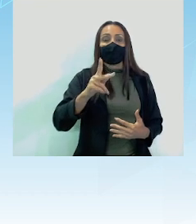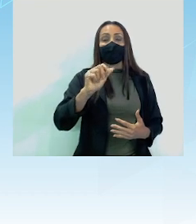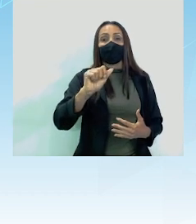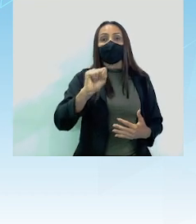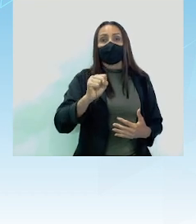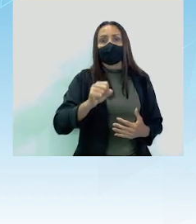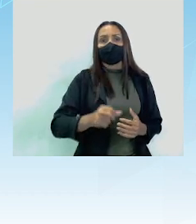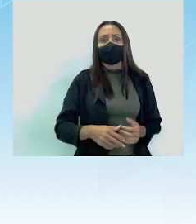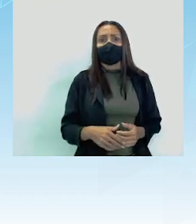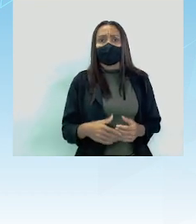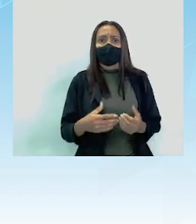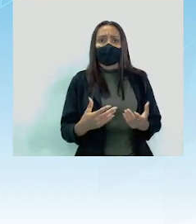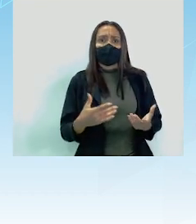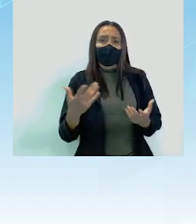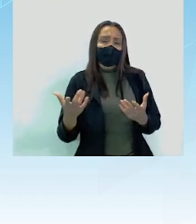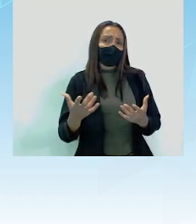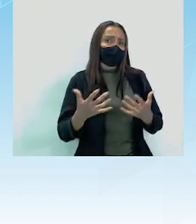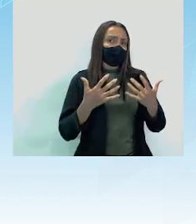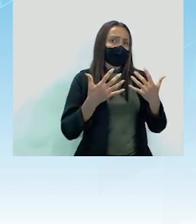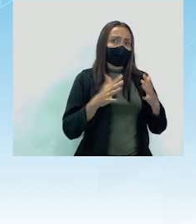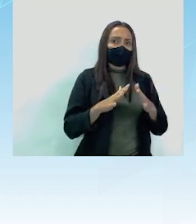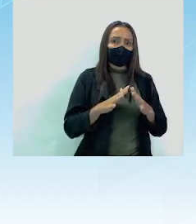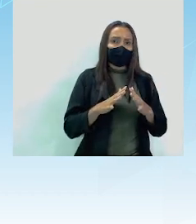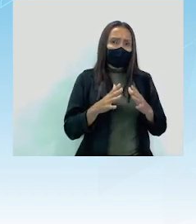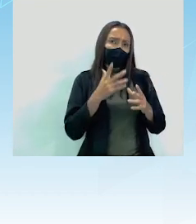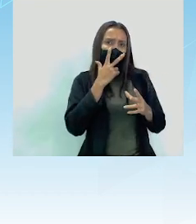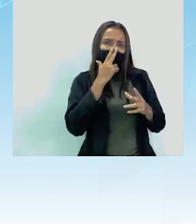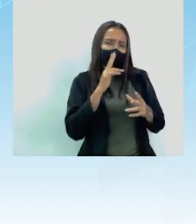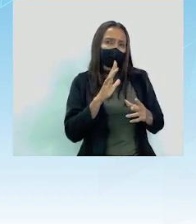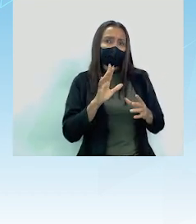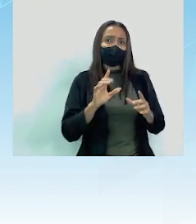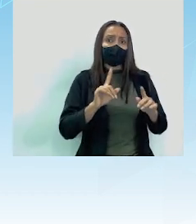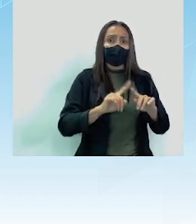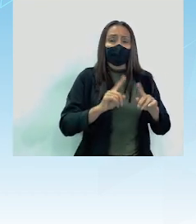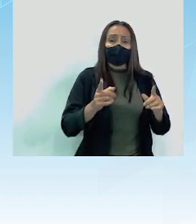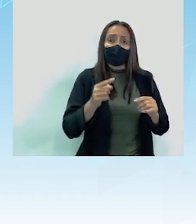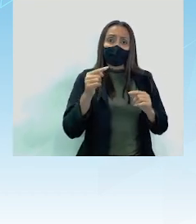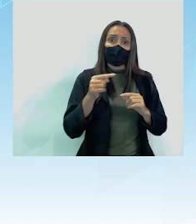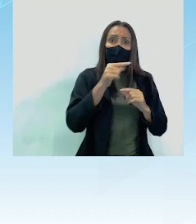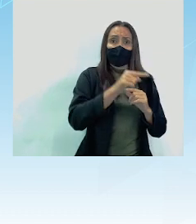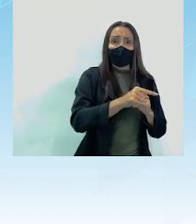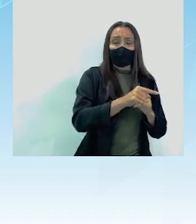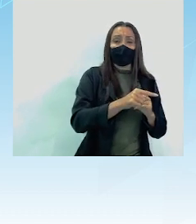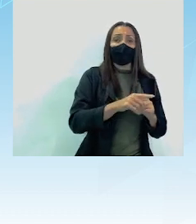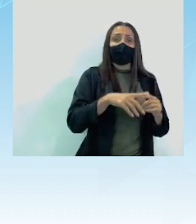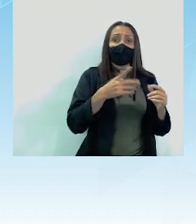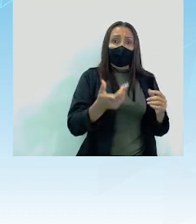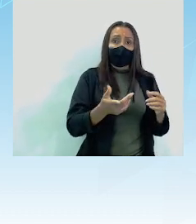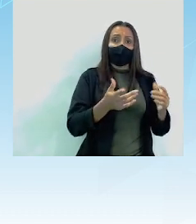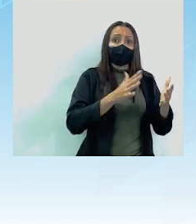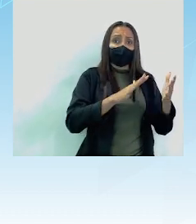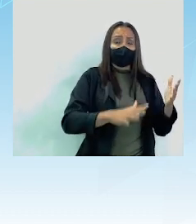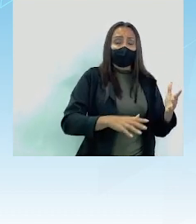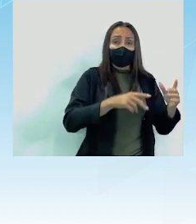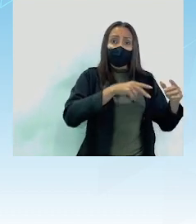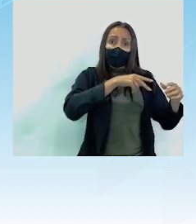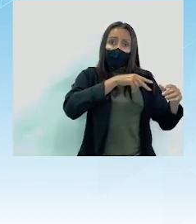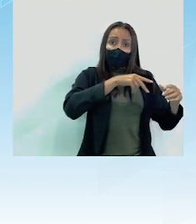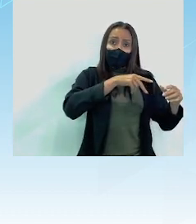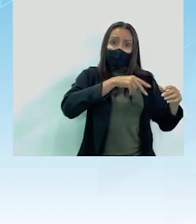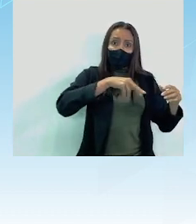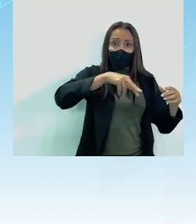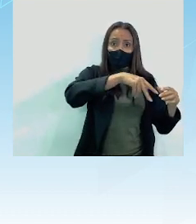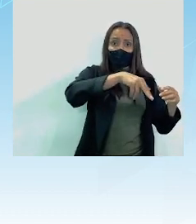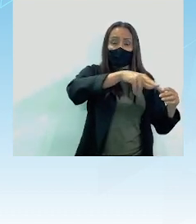para as trilhas e meio que um se confunde com o outro, até porque o trekking não passa de uma atividade que é feita em uma trilha, né? E